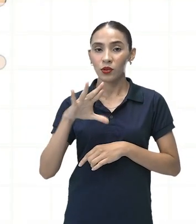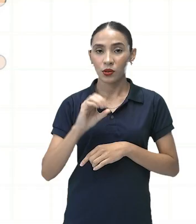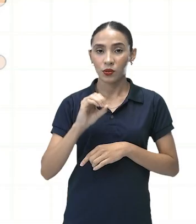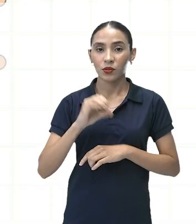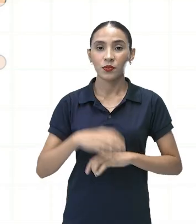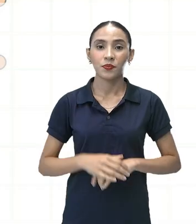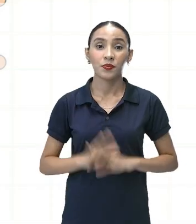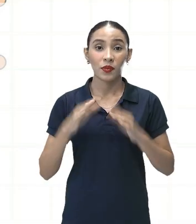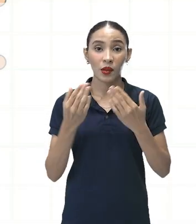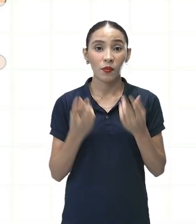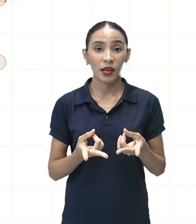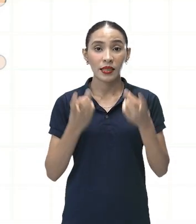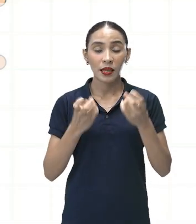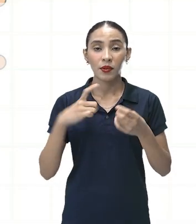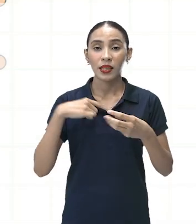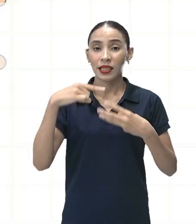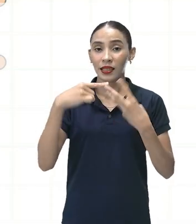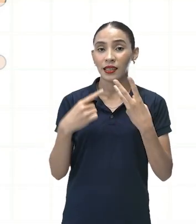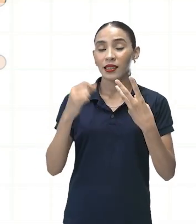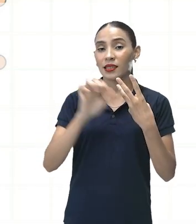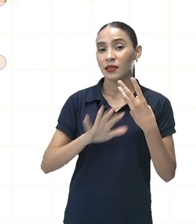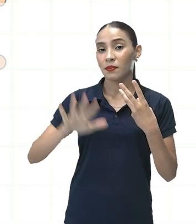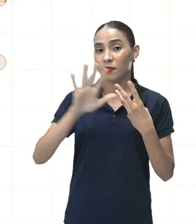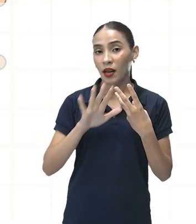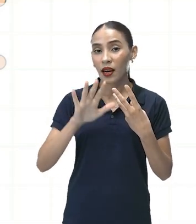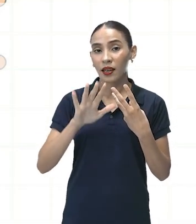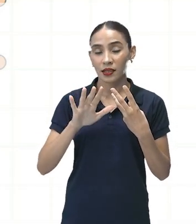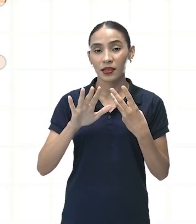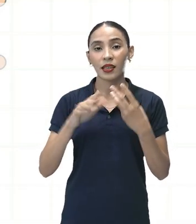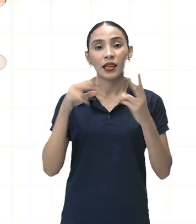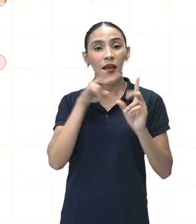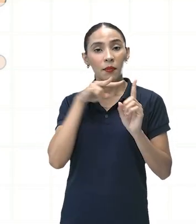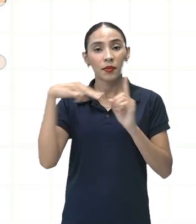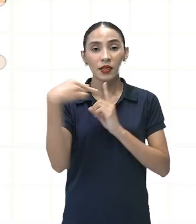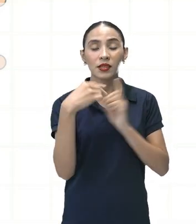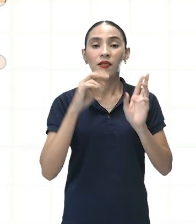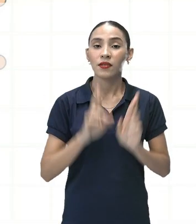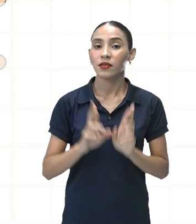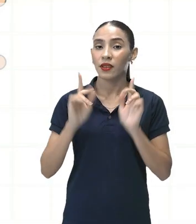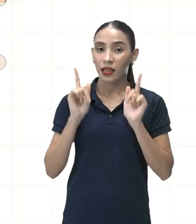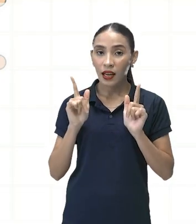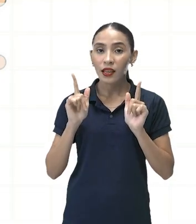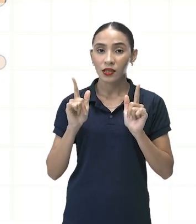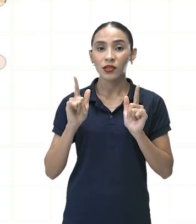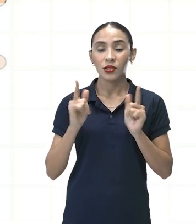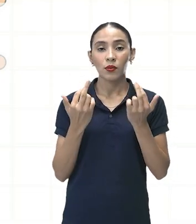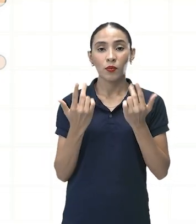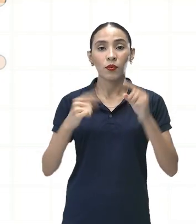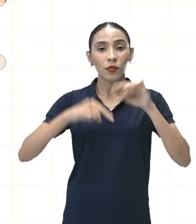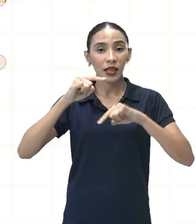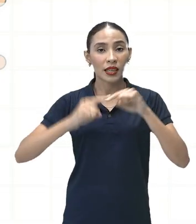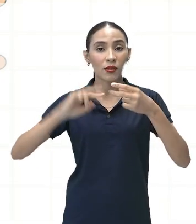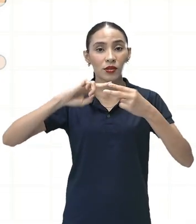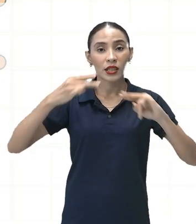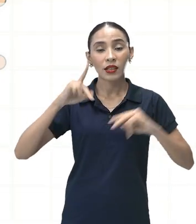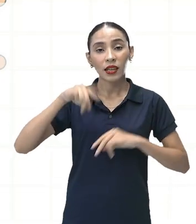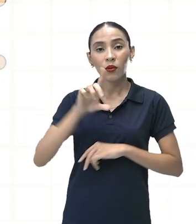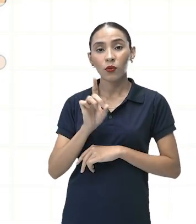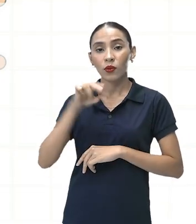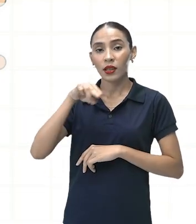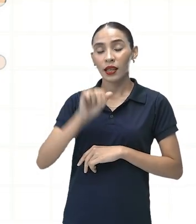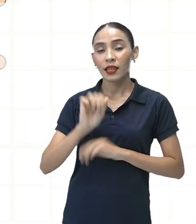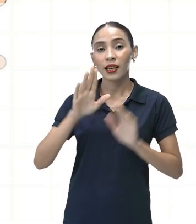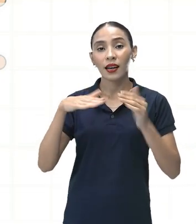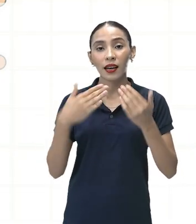os nucleotídeos. Vejam só, nós temos três imagens de perspectiva diferente do mesmo